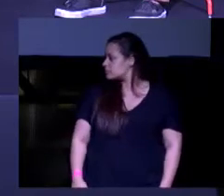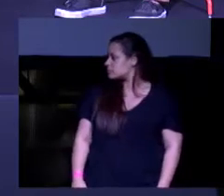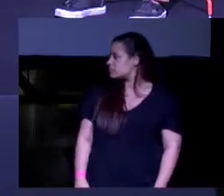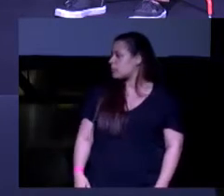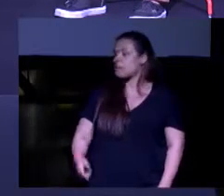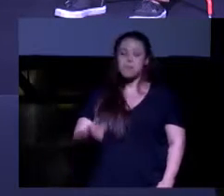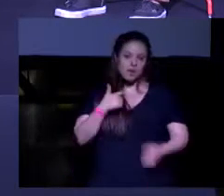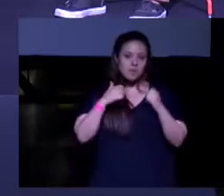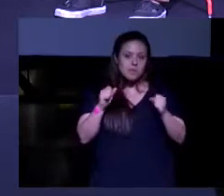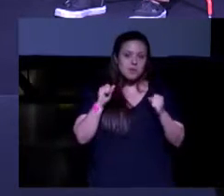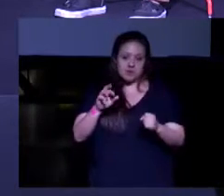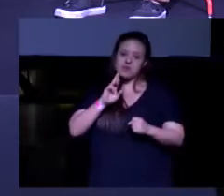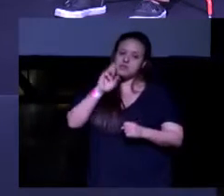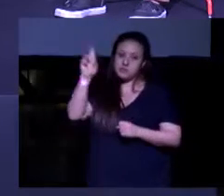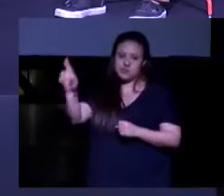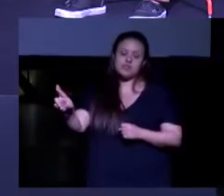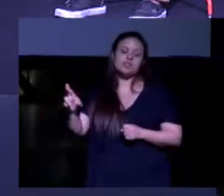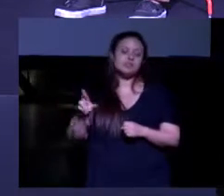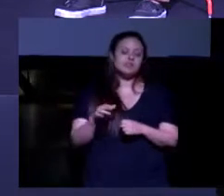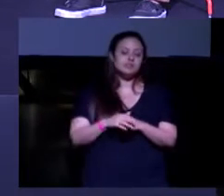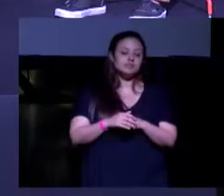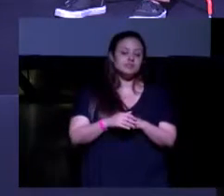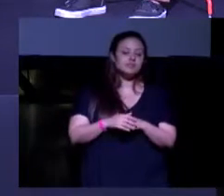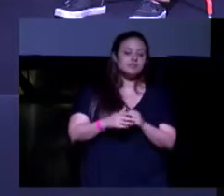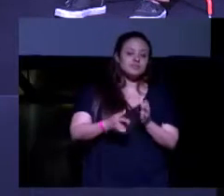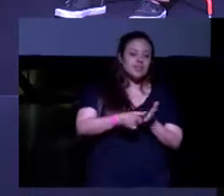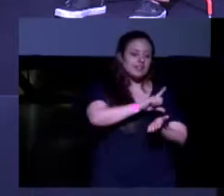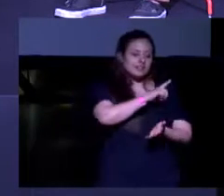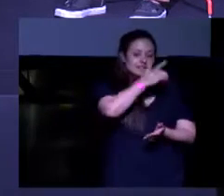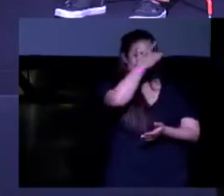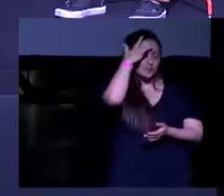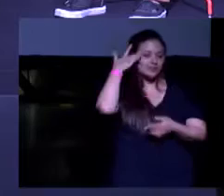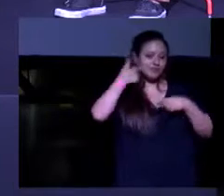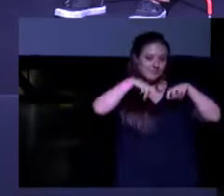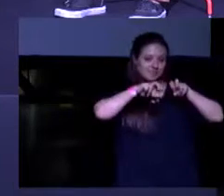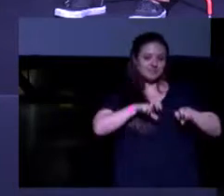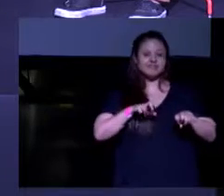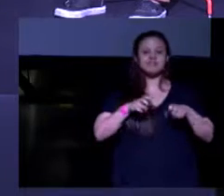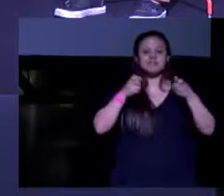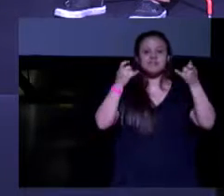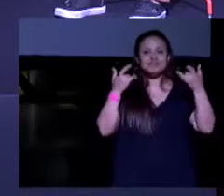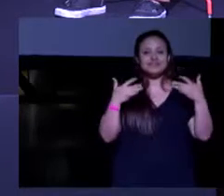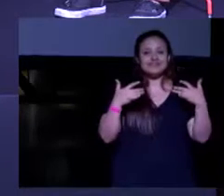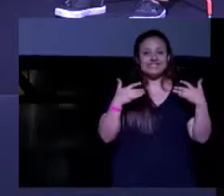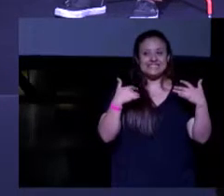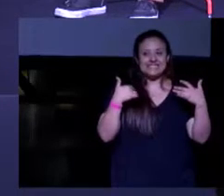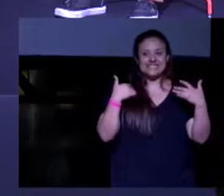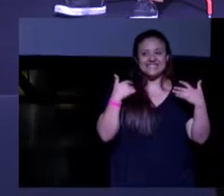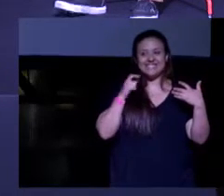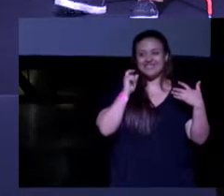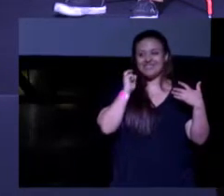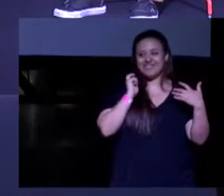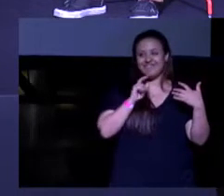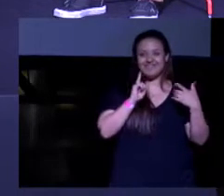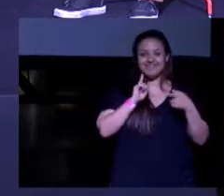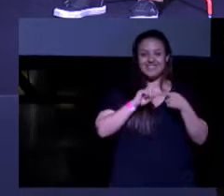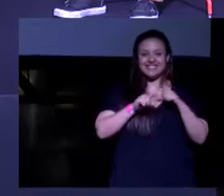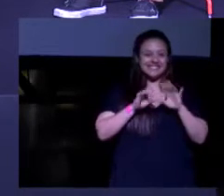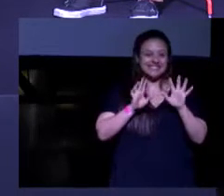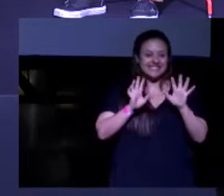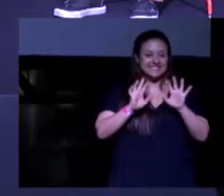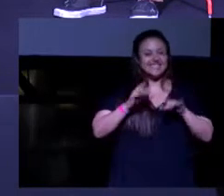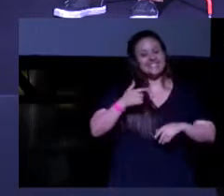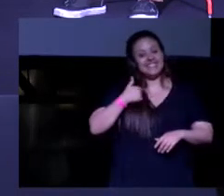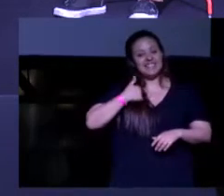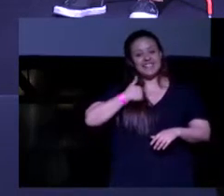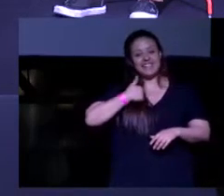até estava... O Tomás de Lara falou aqui, vamos falar para as empresas. Palavrão ele falou, acho. E eu falei, pô, estou no lugar